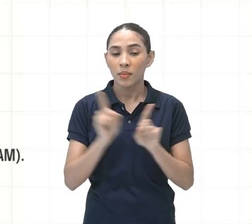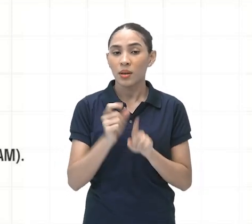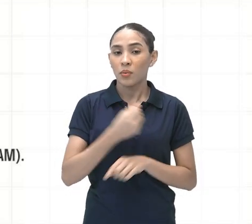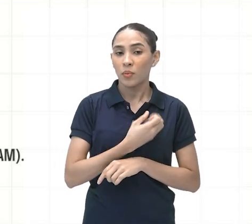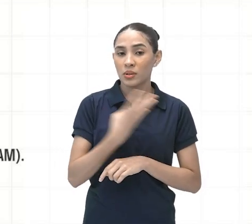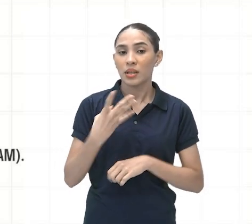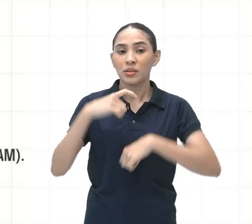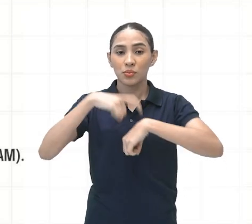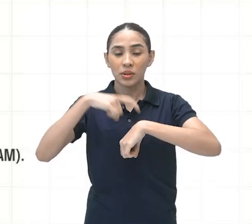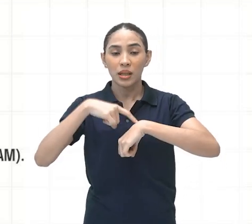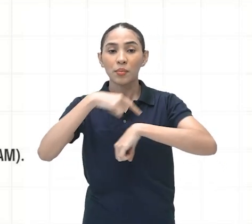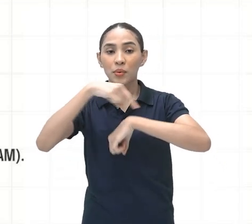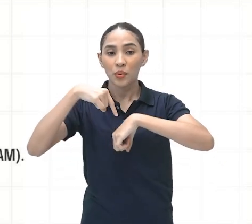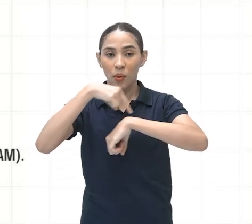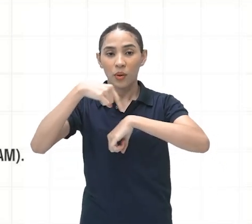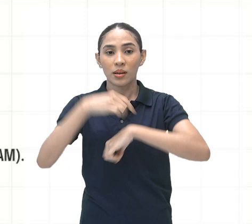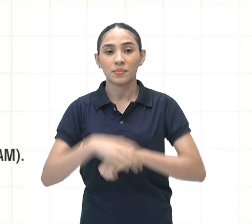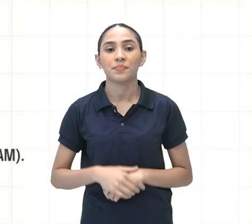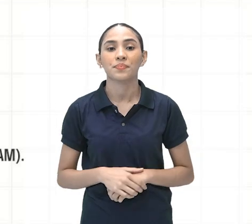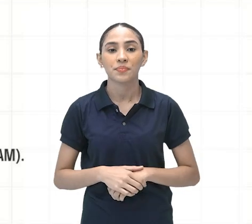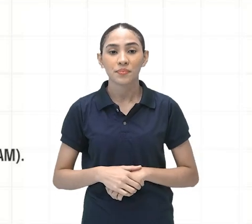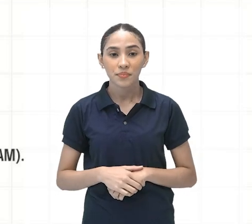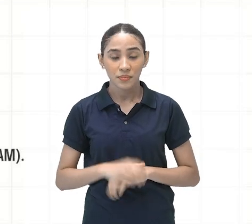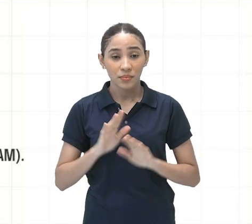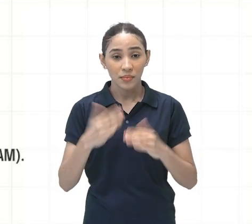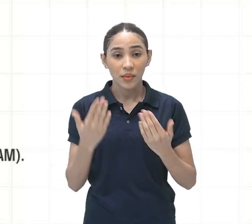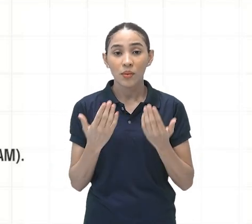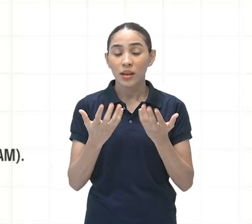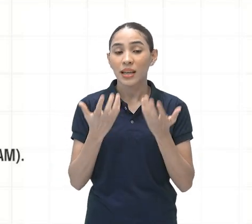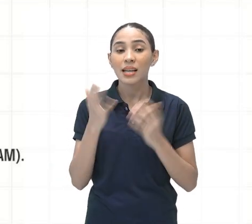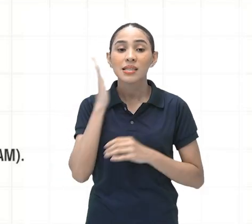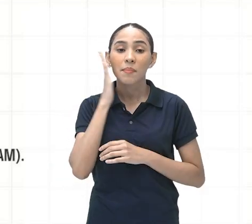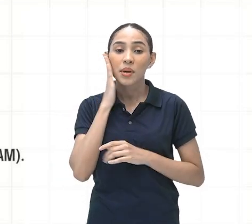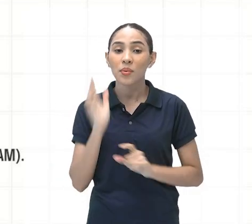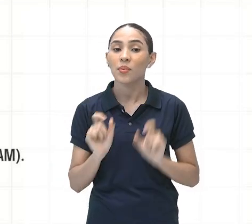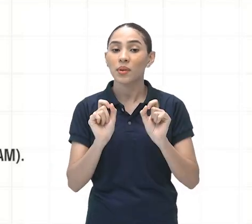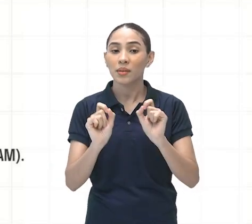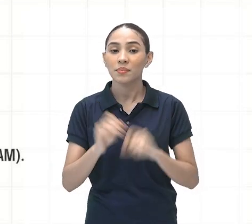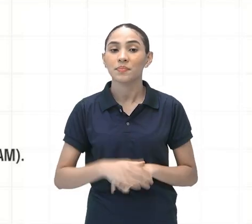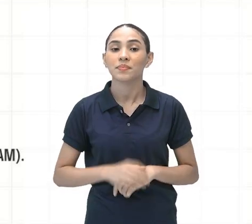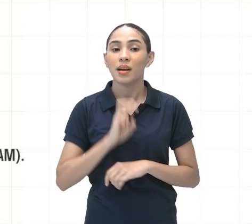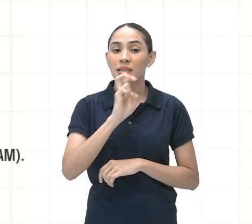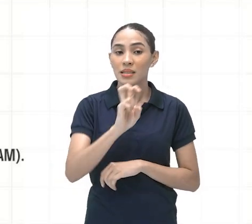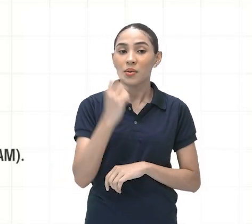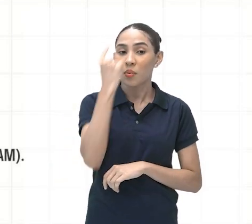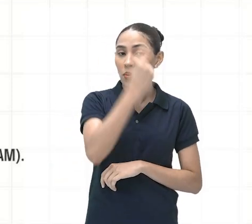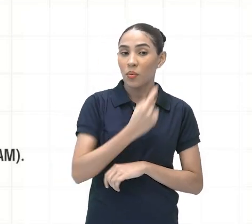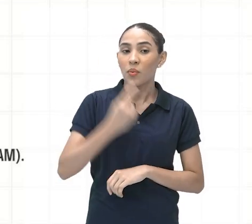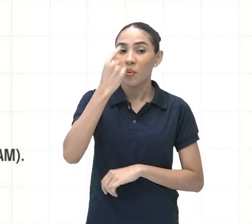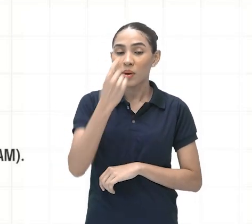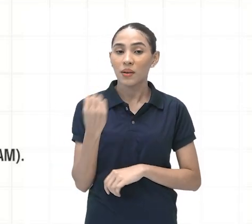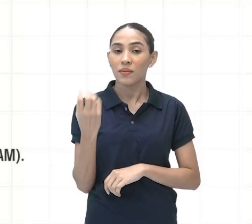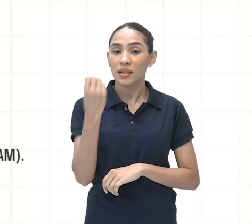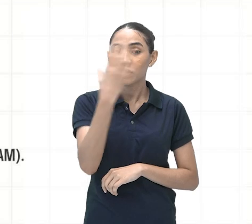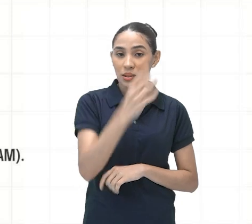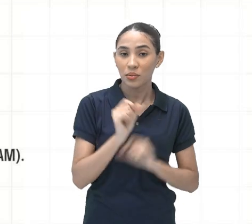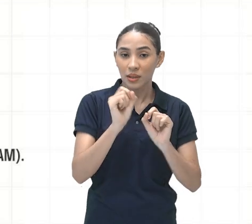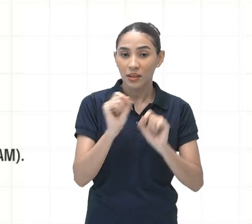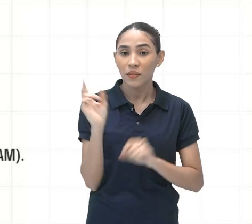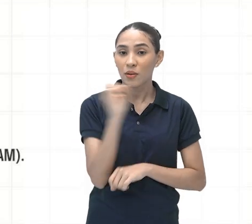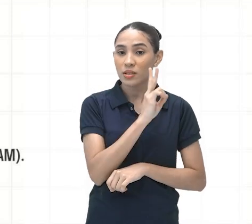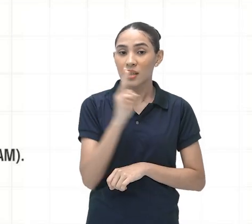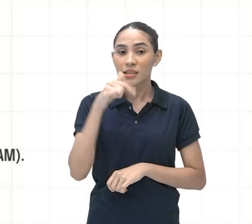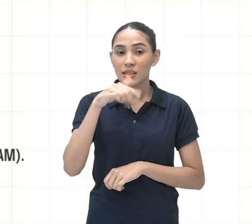quantidade, o tempo em horas, certo? Então, o que ele diz? Ele gasta 5 horas viajando a uma velocidade média